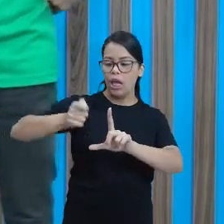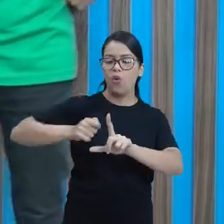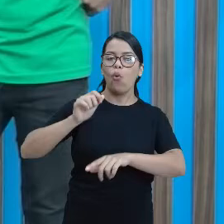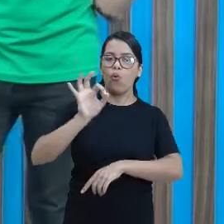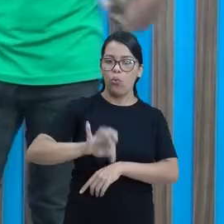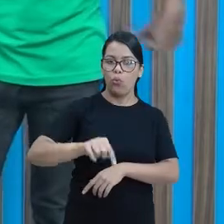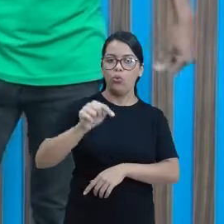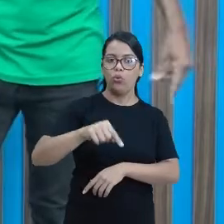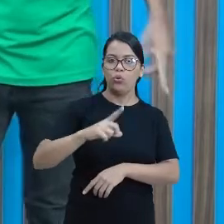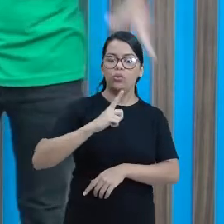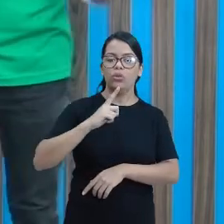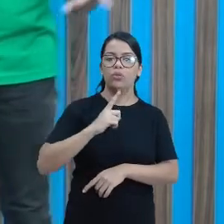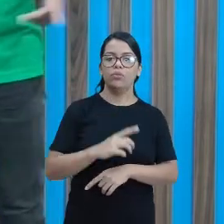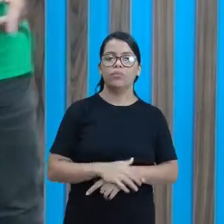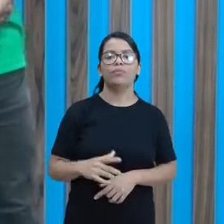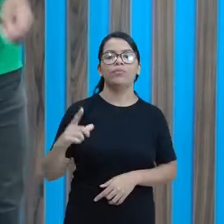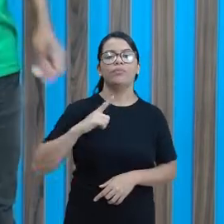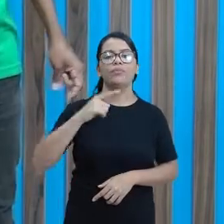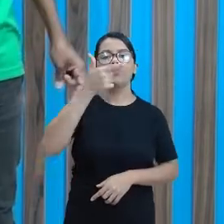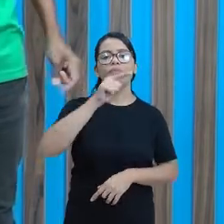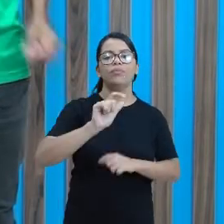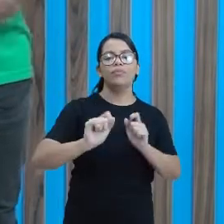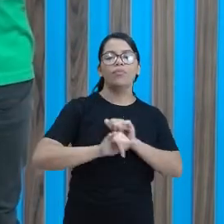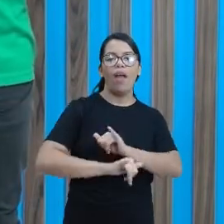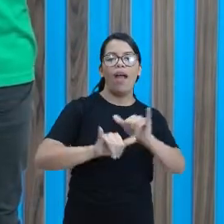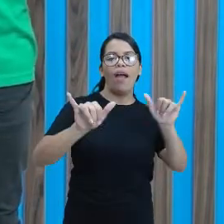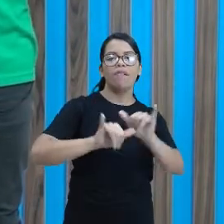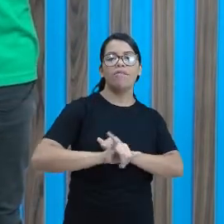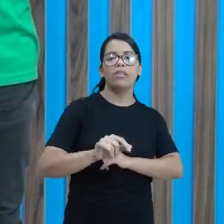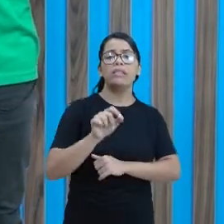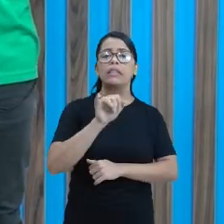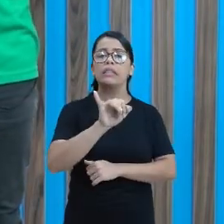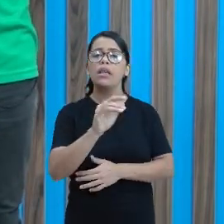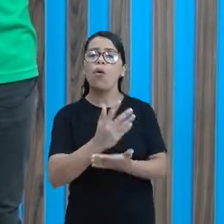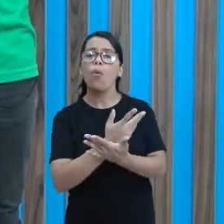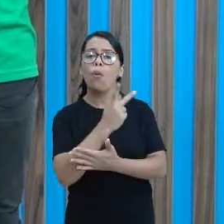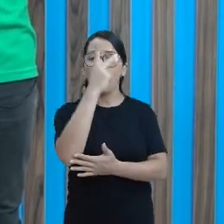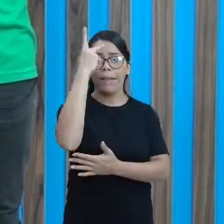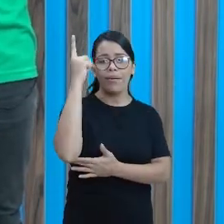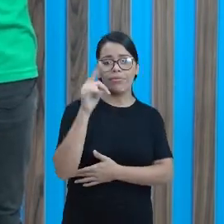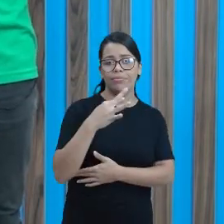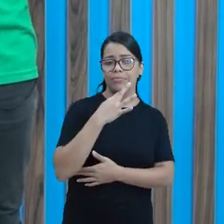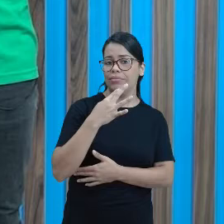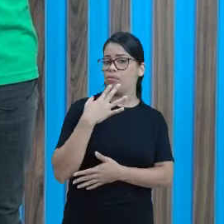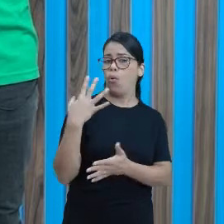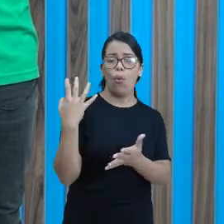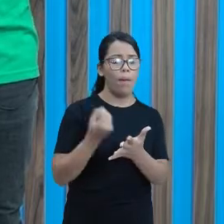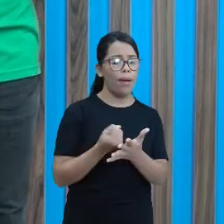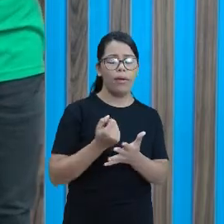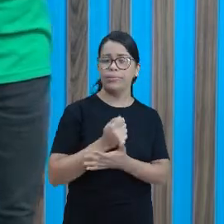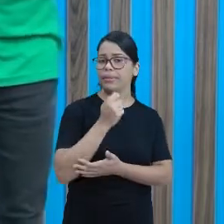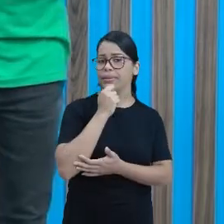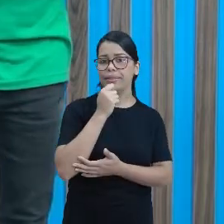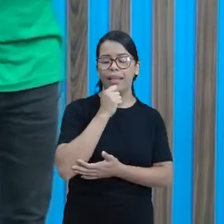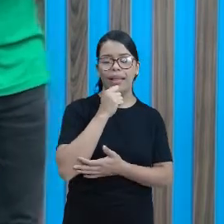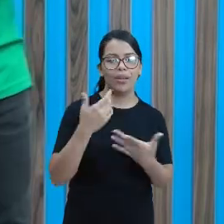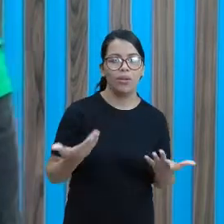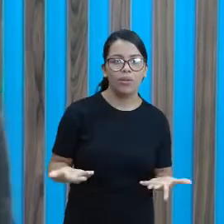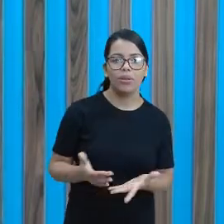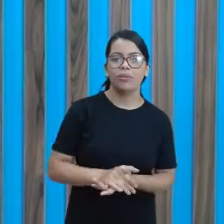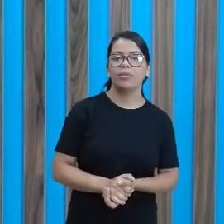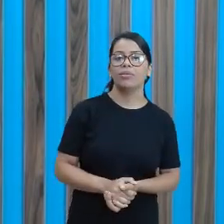vamos embora. Hoje tem de novo aqui, avisa a quem não baixou ainda, Meu irmão,